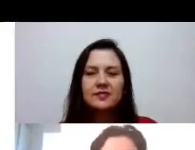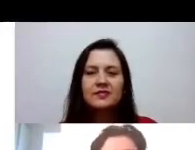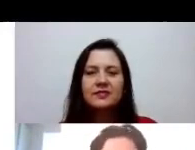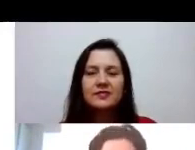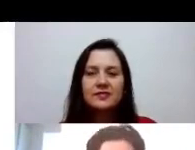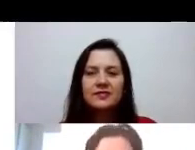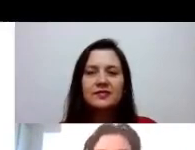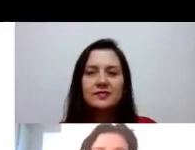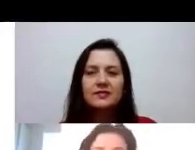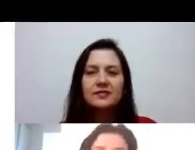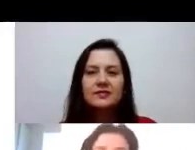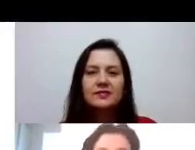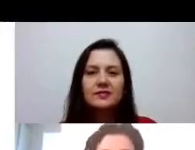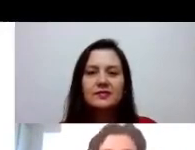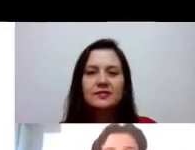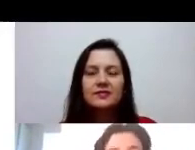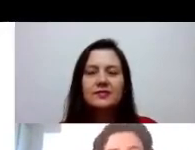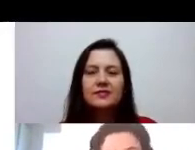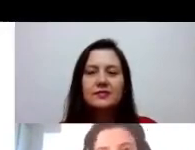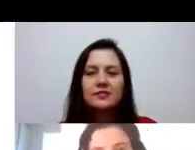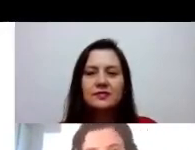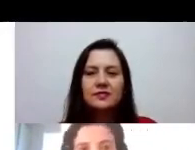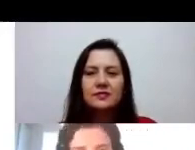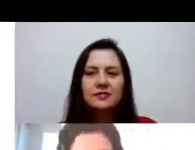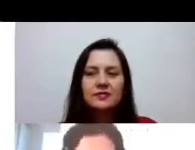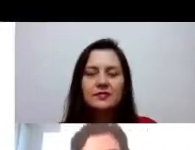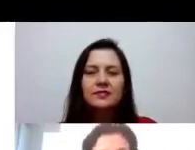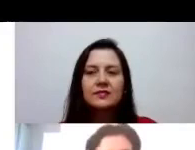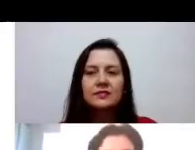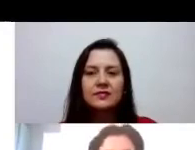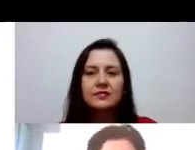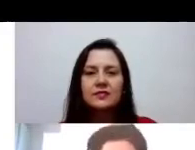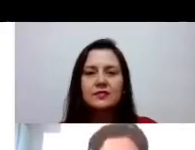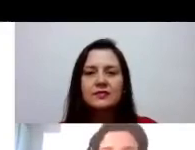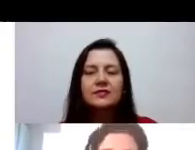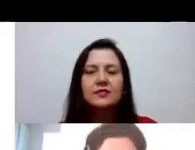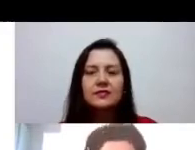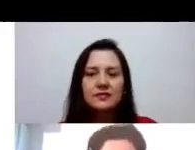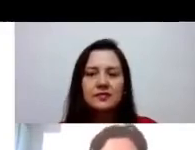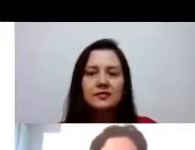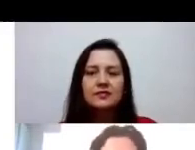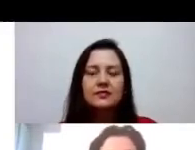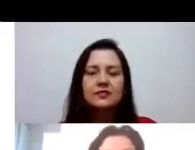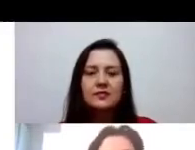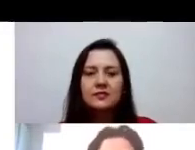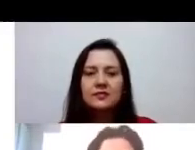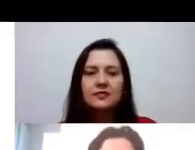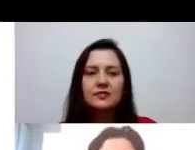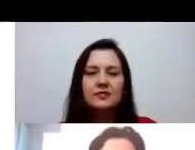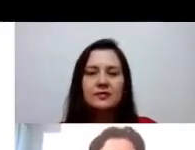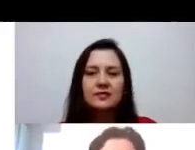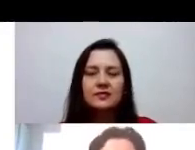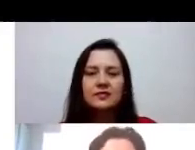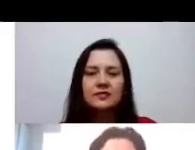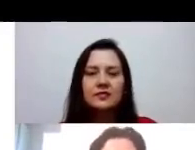legal, mas é imoral. Ah, tá na lei que eu posso fazer camada asfáltica. Maravilha, tá? É legal, é um ato legal. Mas é moral eu